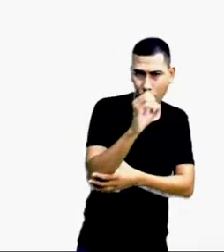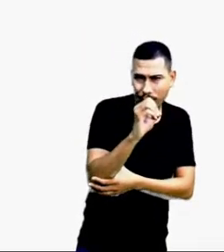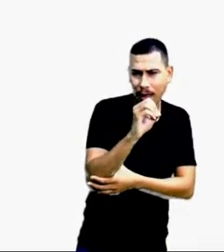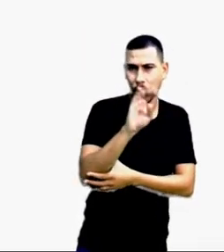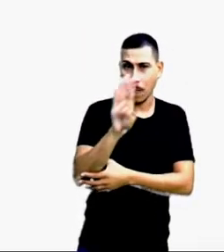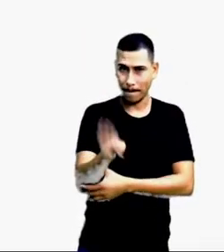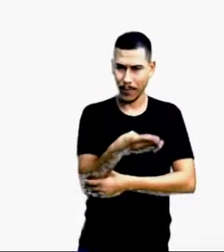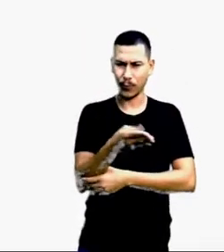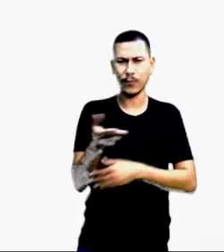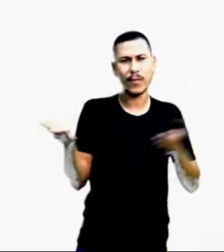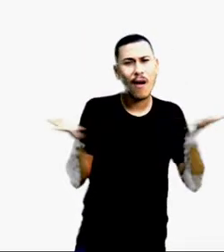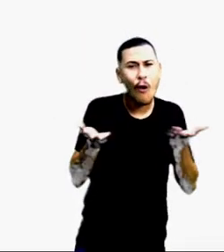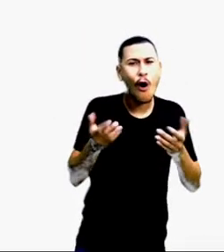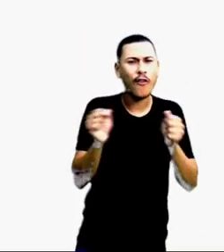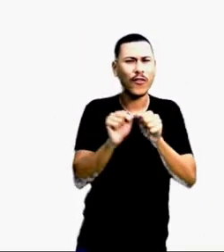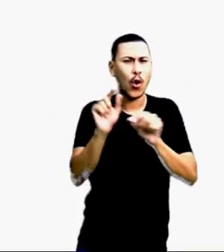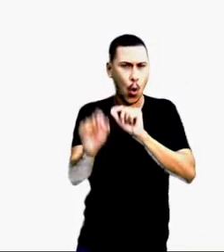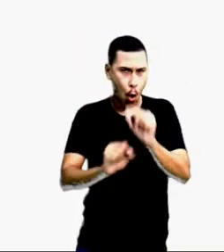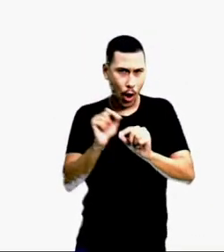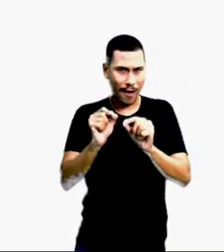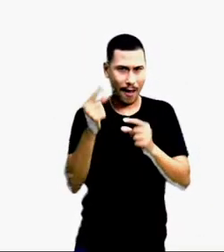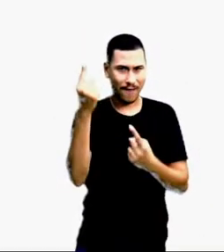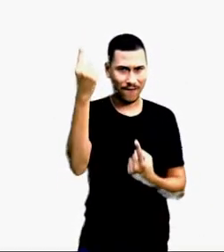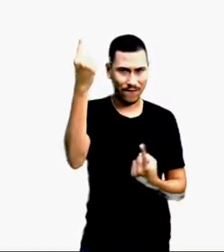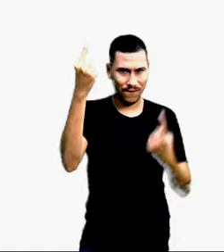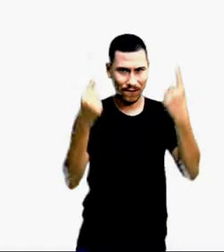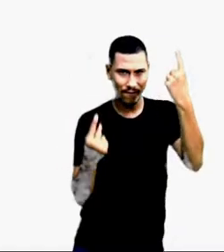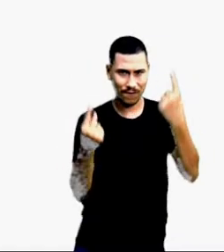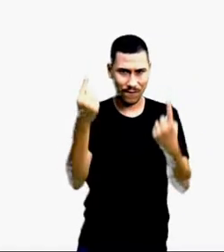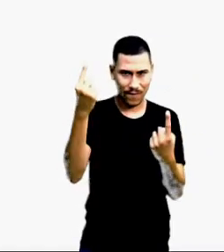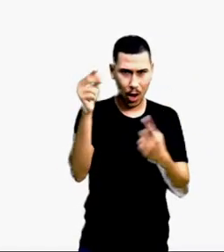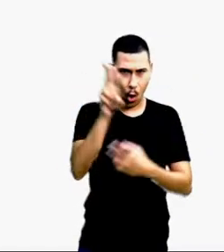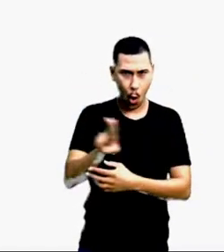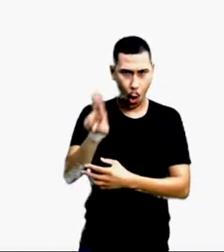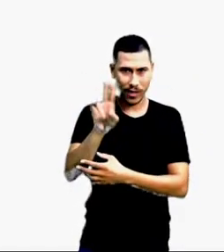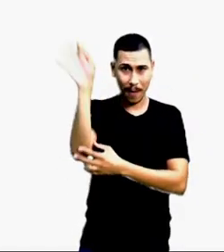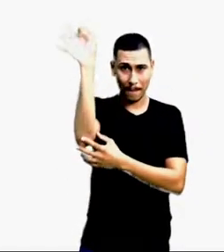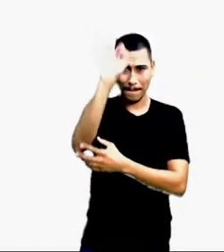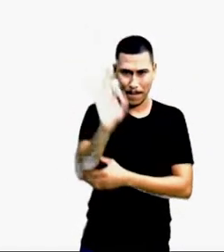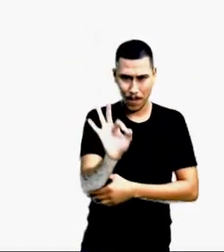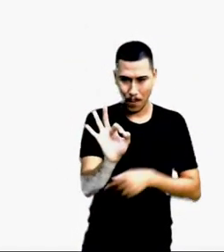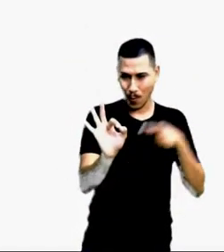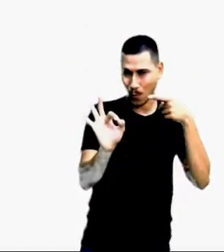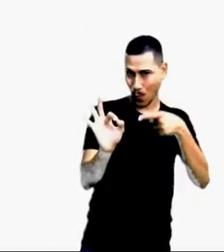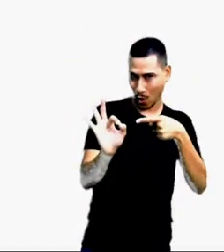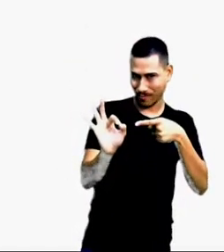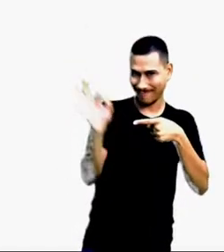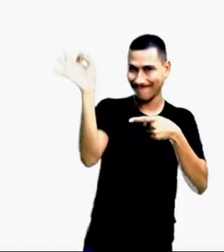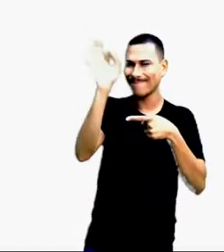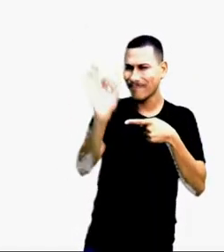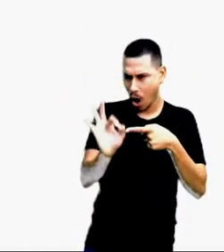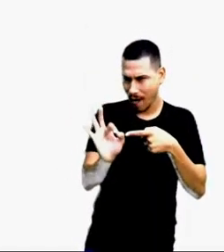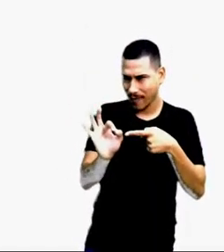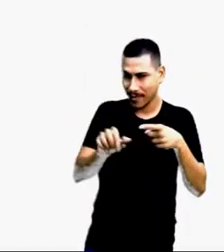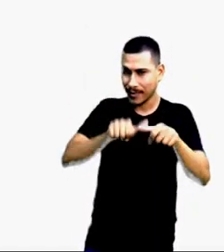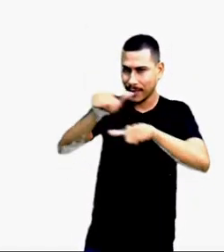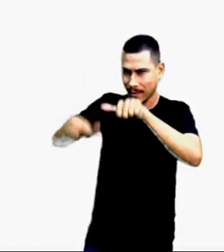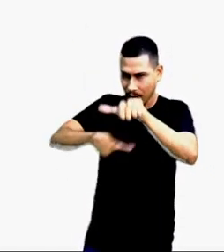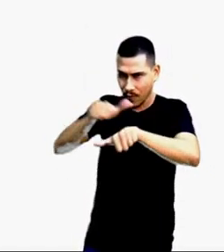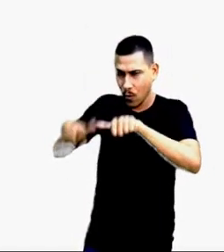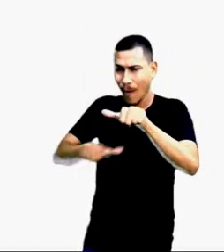e agora... Temos grandezas diferentes, temos uma porcentagem. Porcentagem ali, vamos transformar